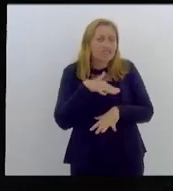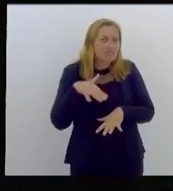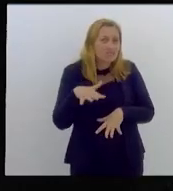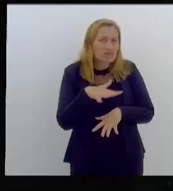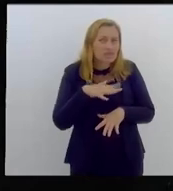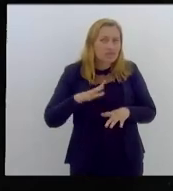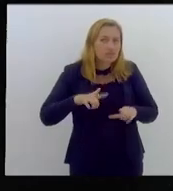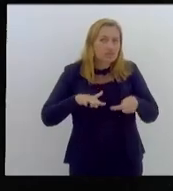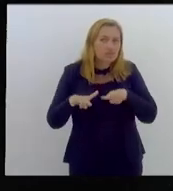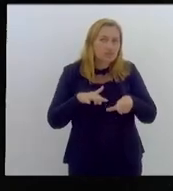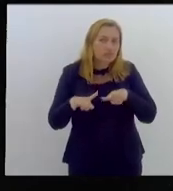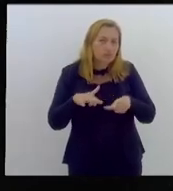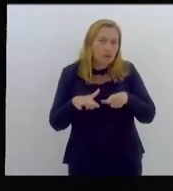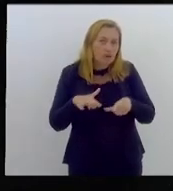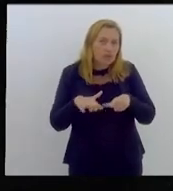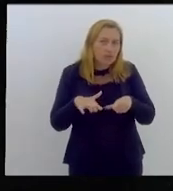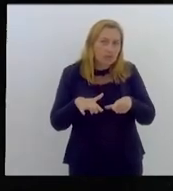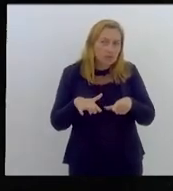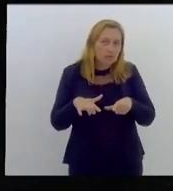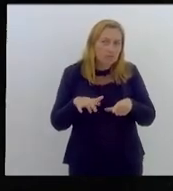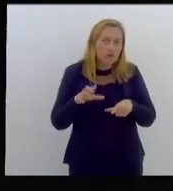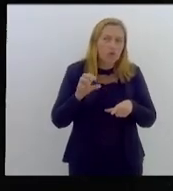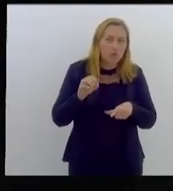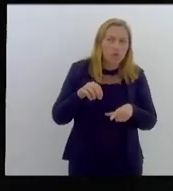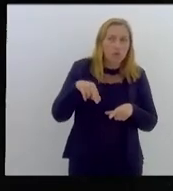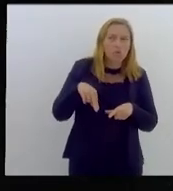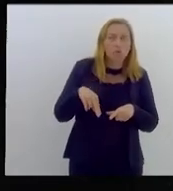de atuação previstas pela ONU